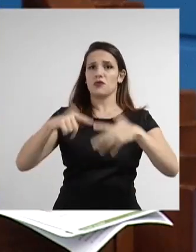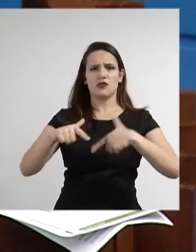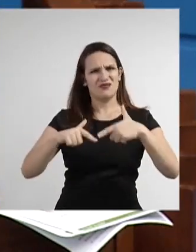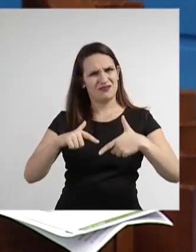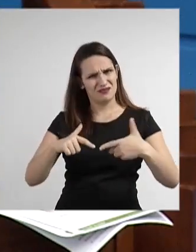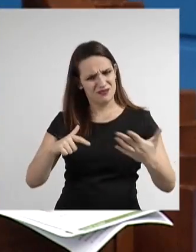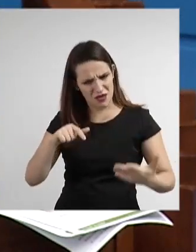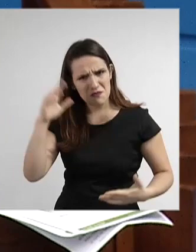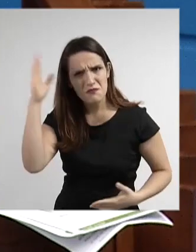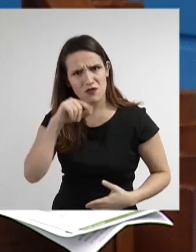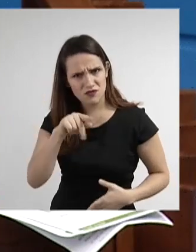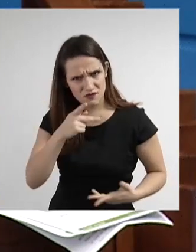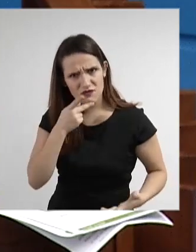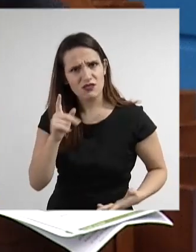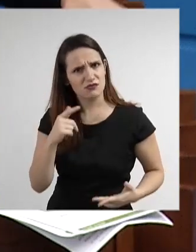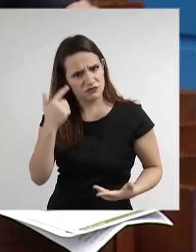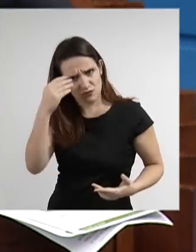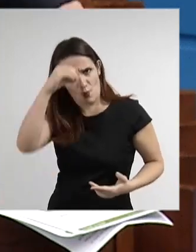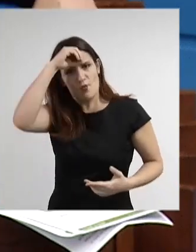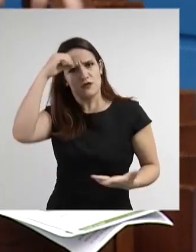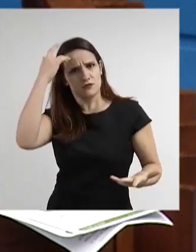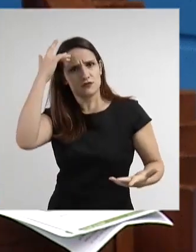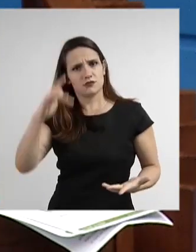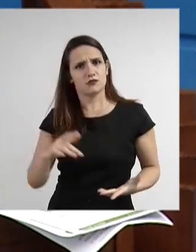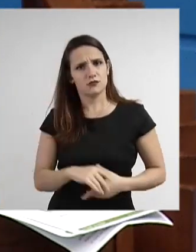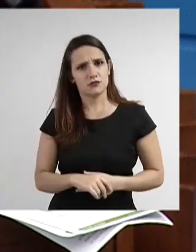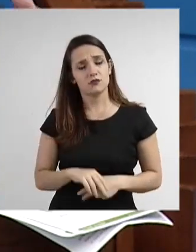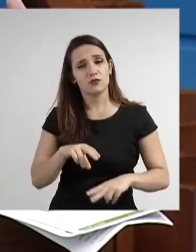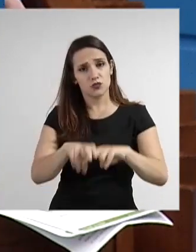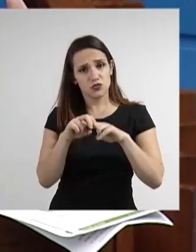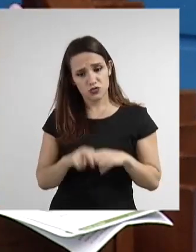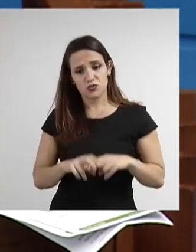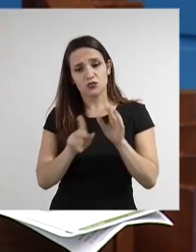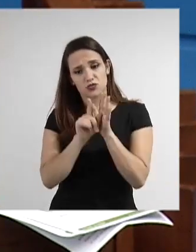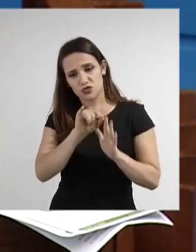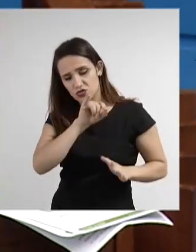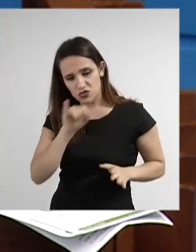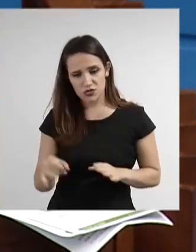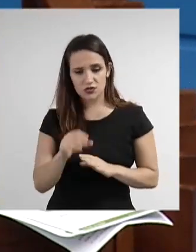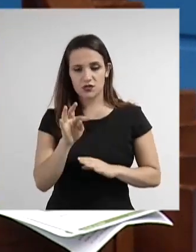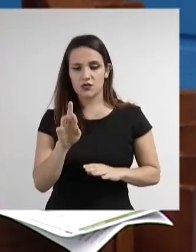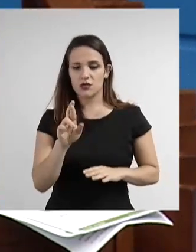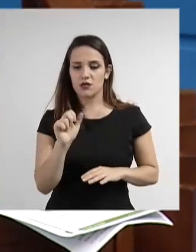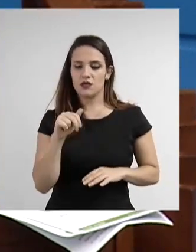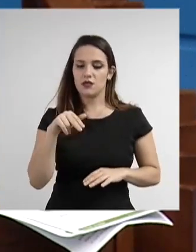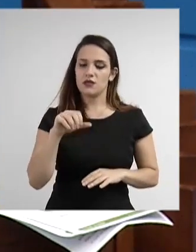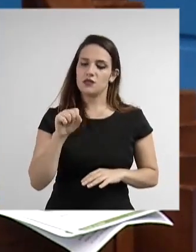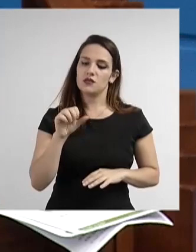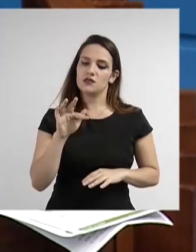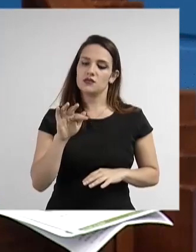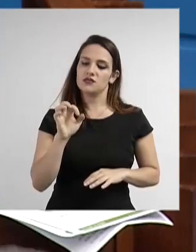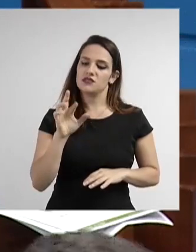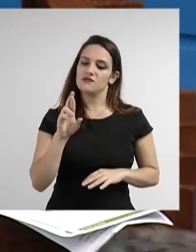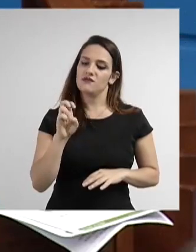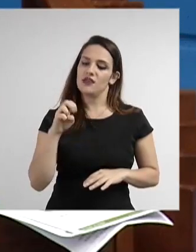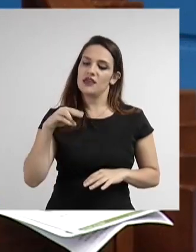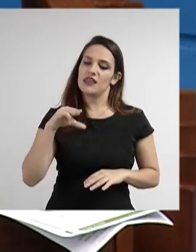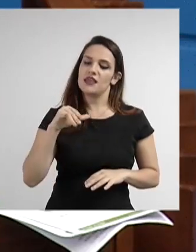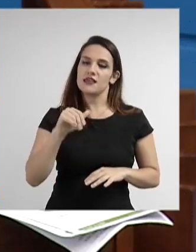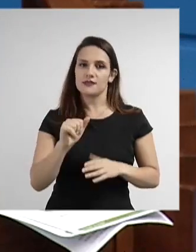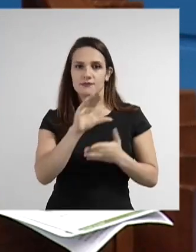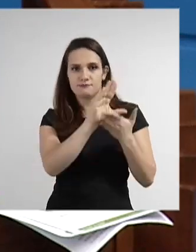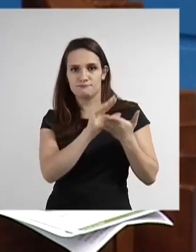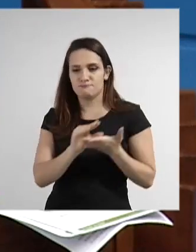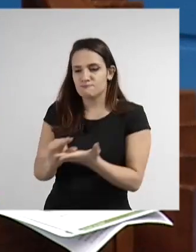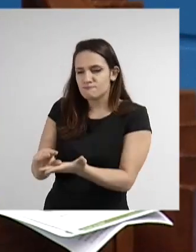de conhecimento também. Então o programa de transferência de renda é um programa para dar